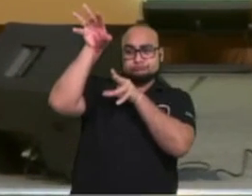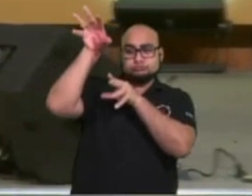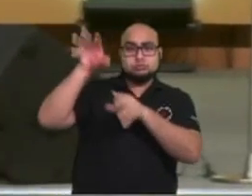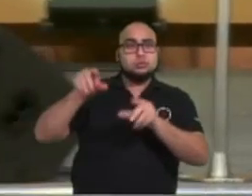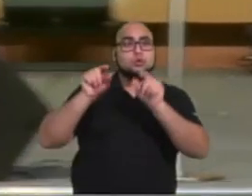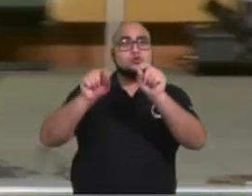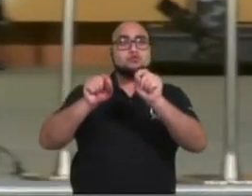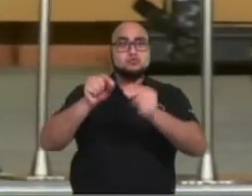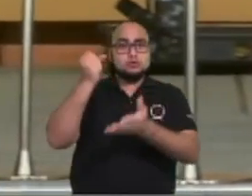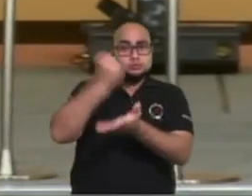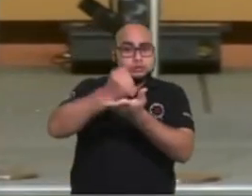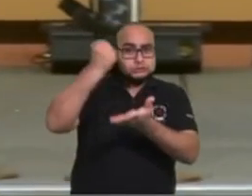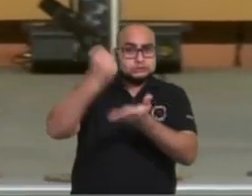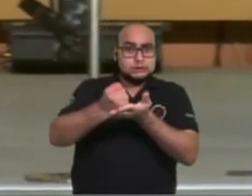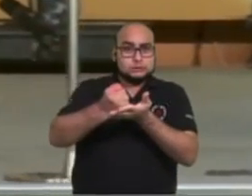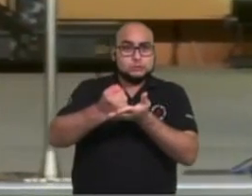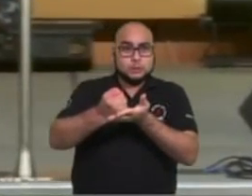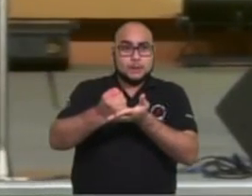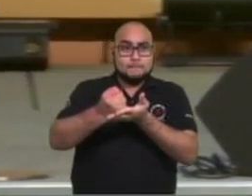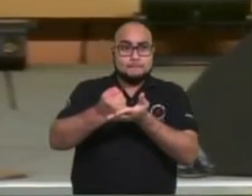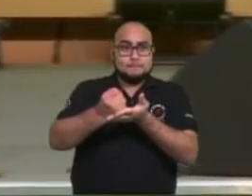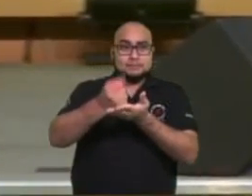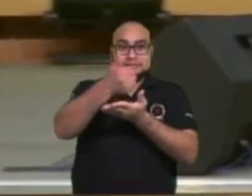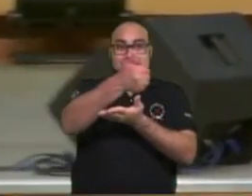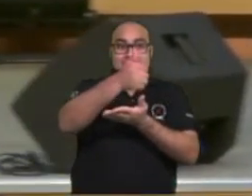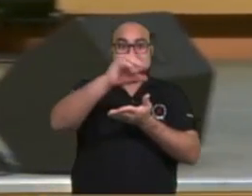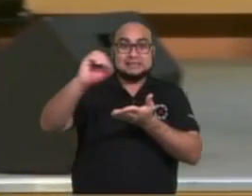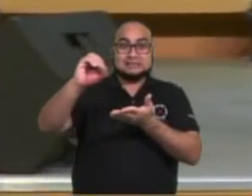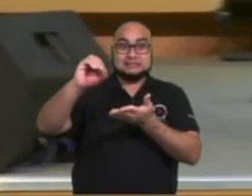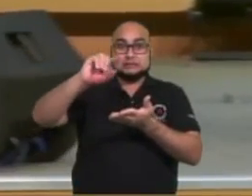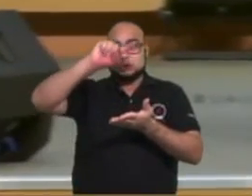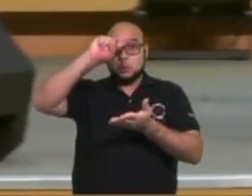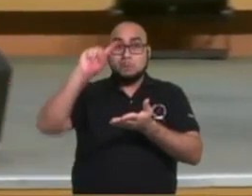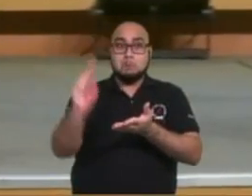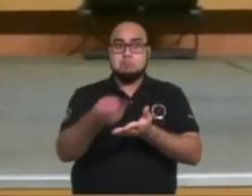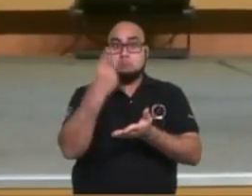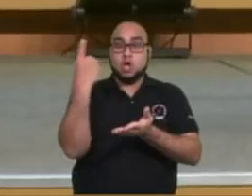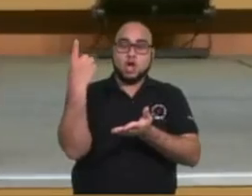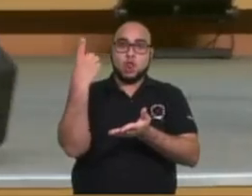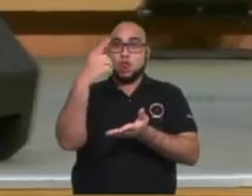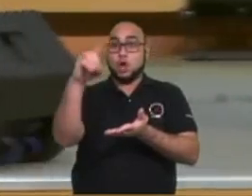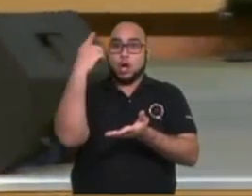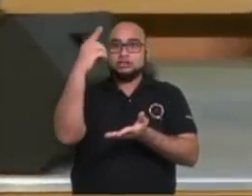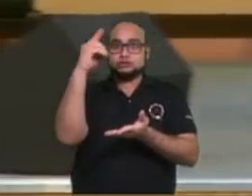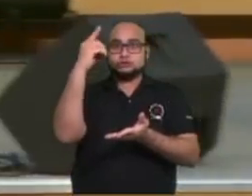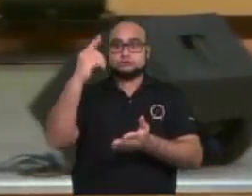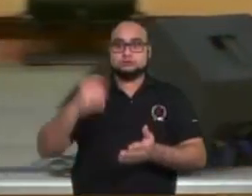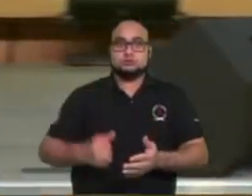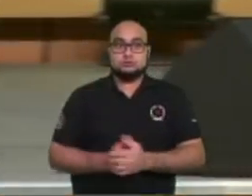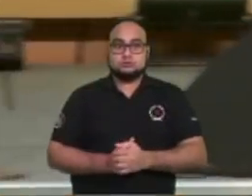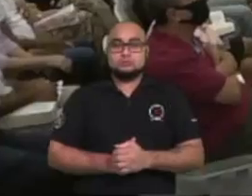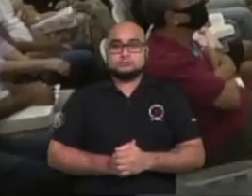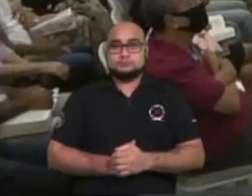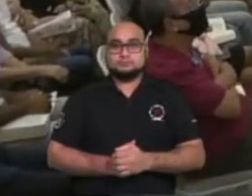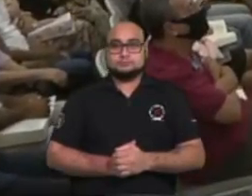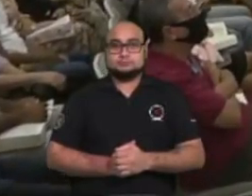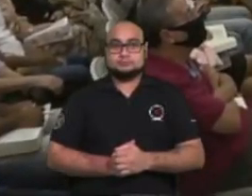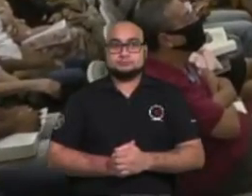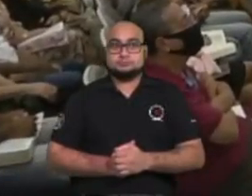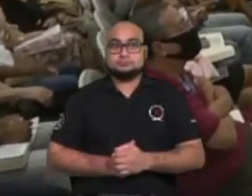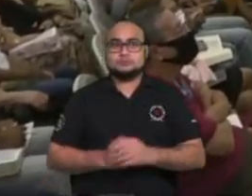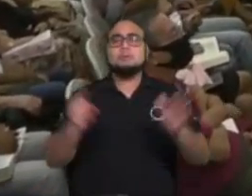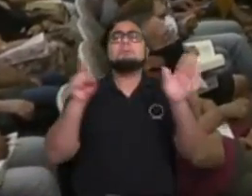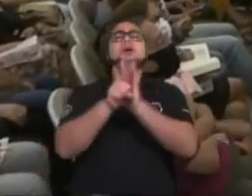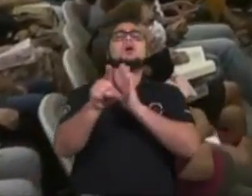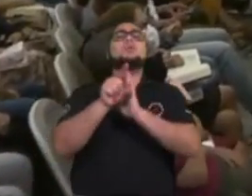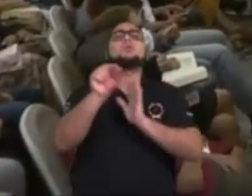liga americana foi de 100 milhões de dólares e ele não era jeitoso para jogar basquete então eu faço uma pergunta a